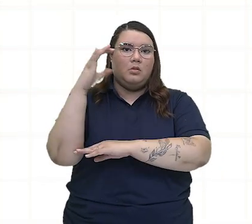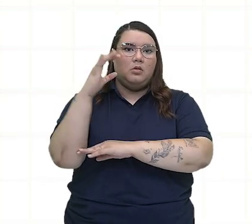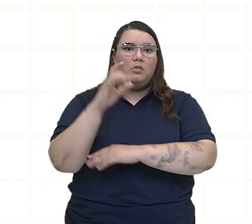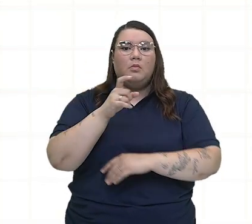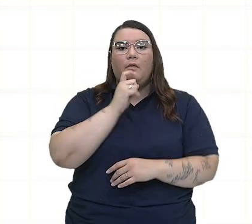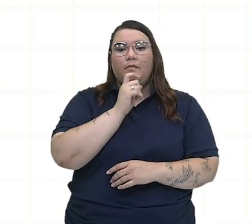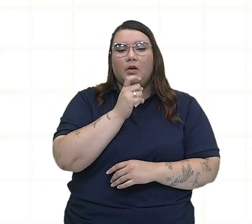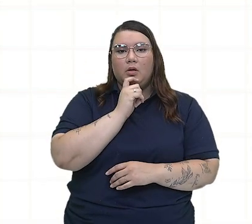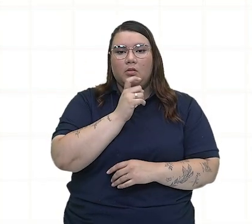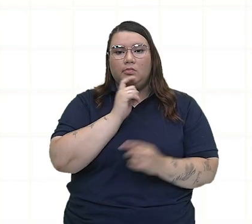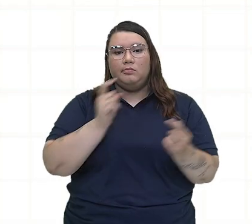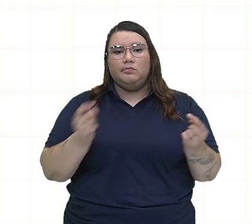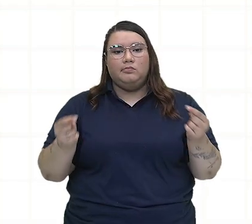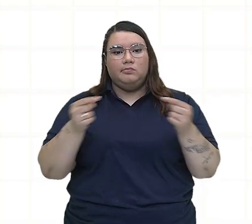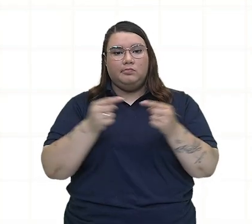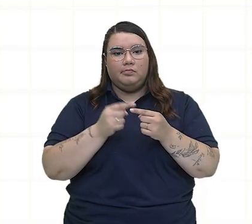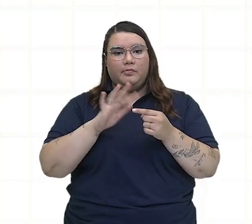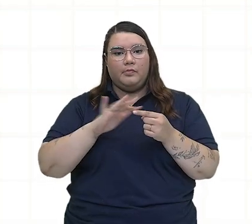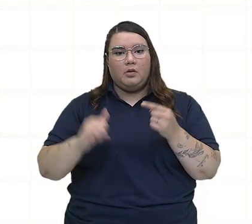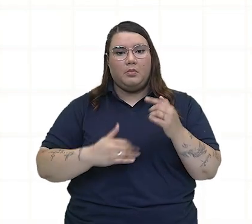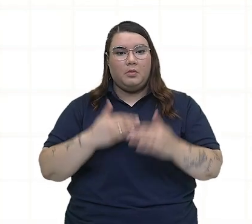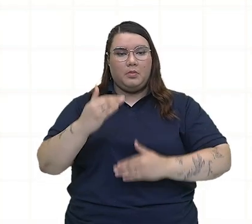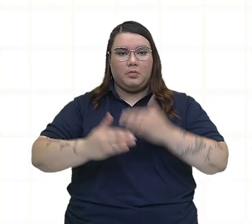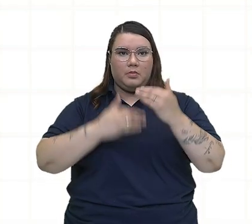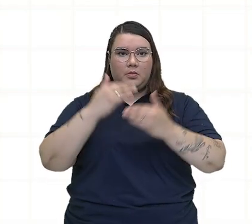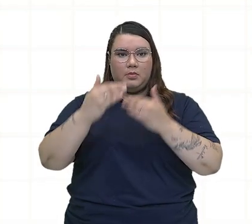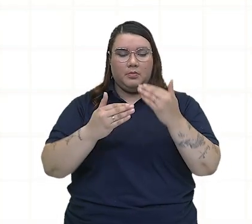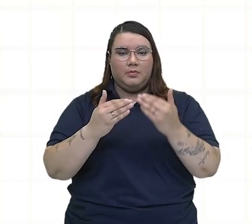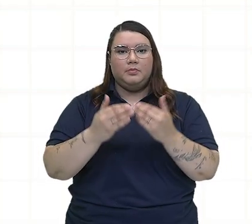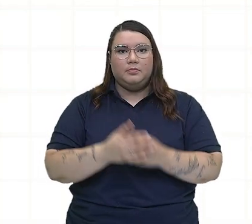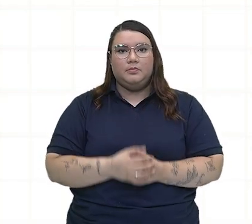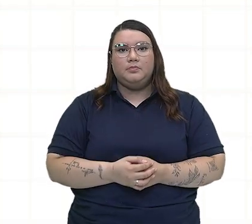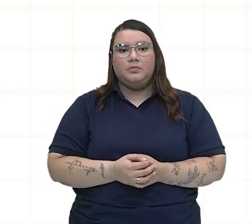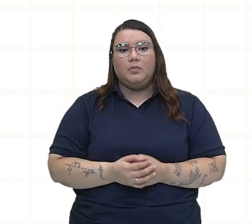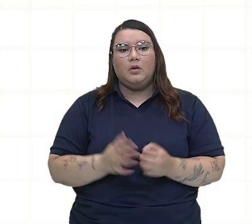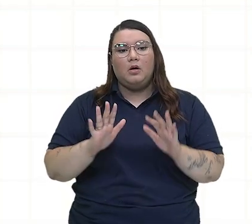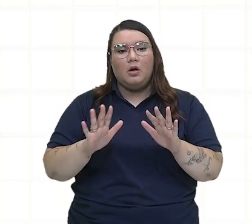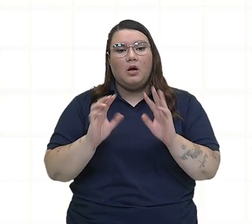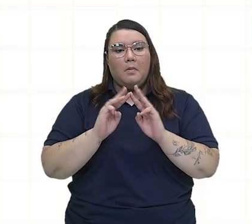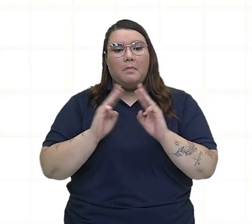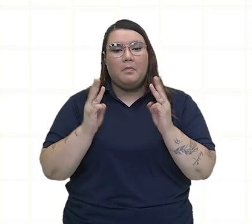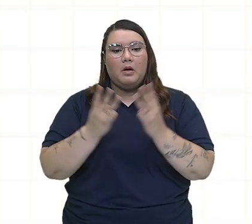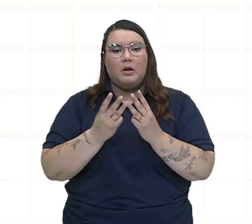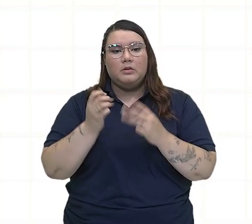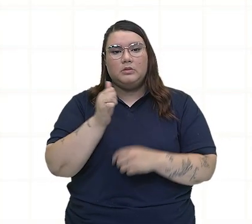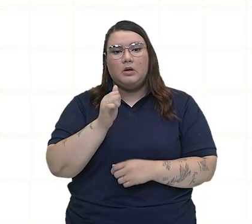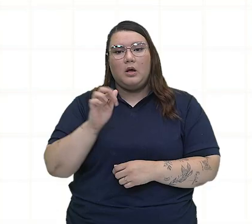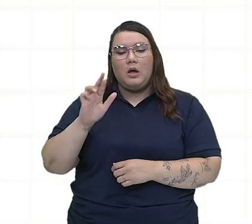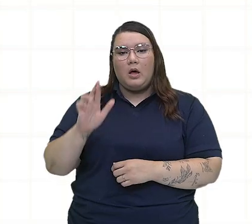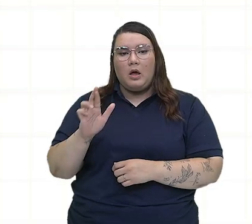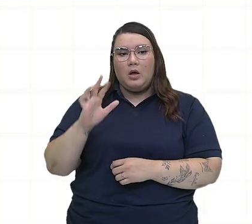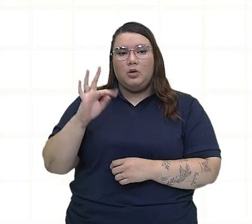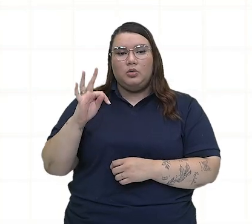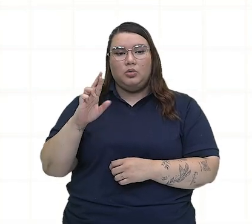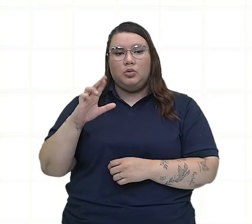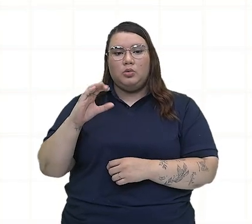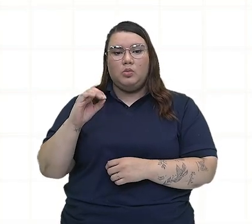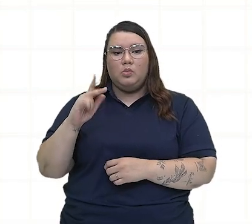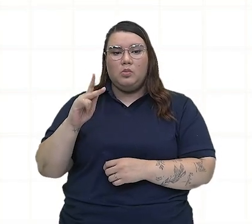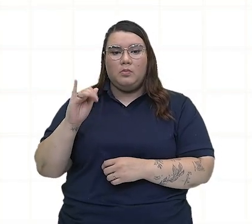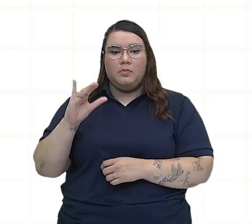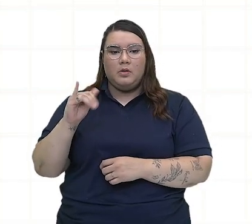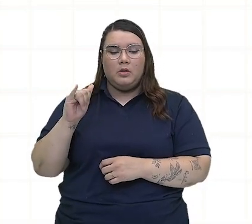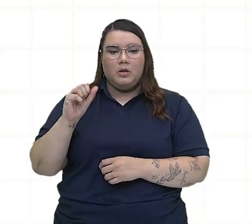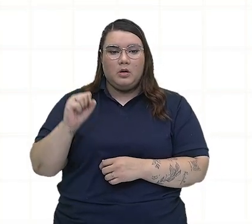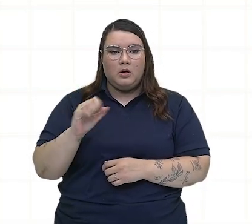frio conforme elas vão avançando. Já as massas de ar tropicais vêm das regiões mais quentes